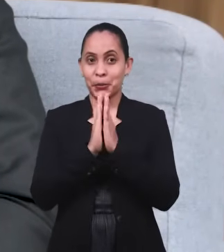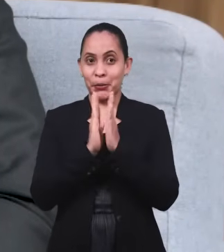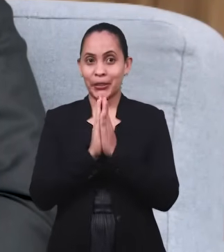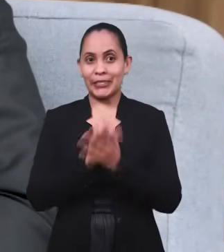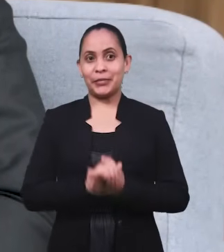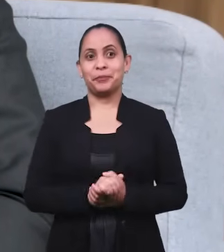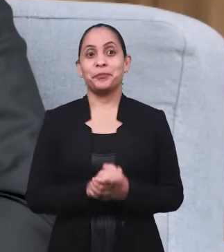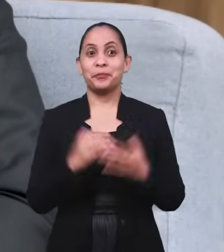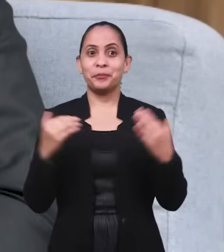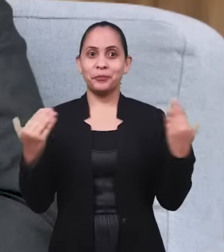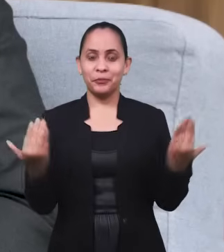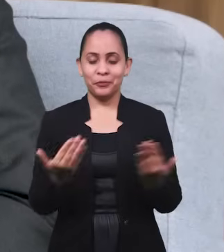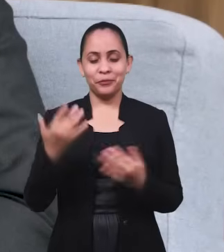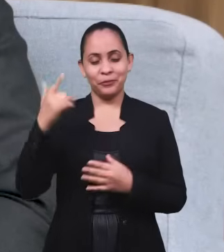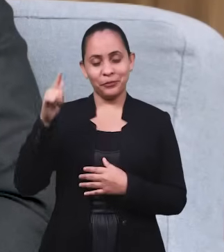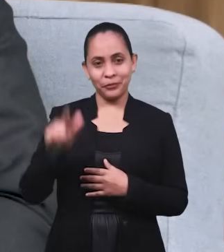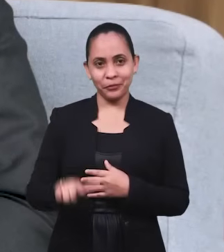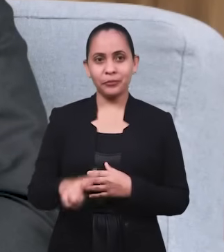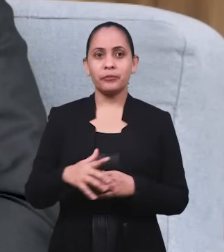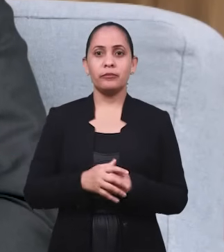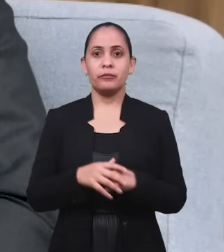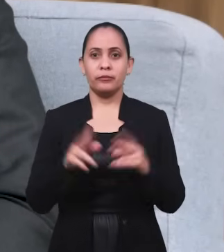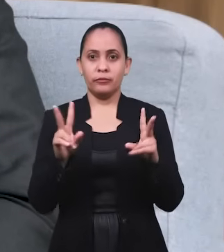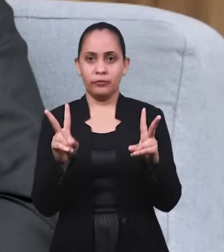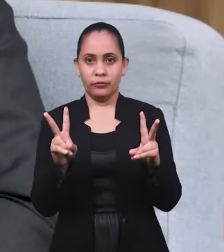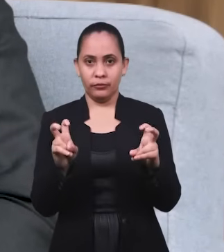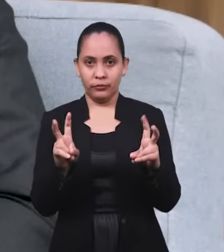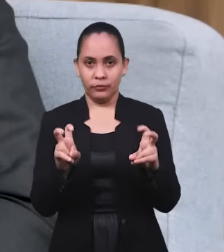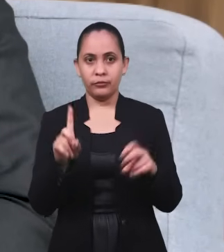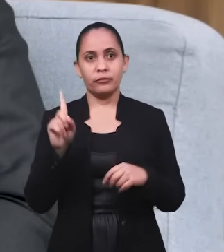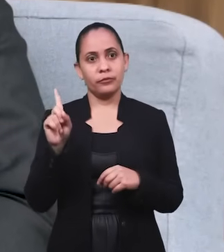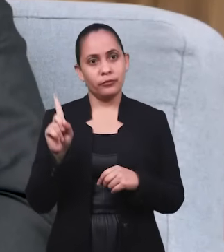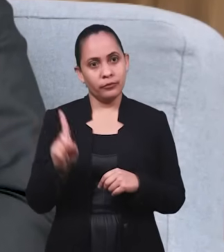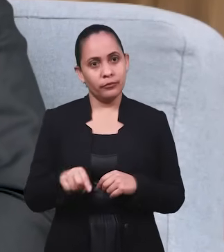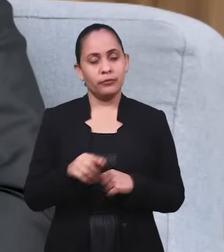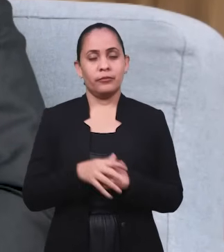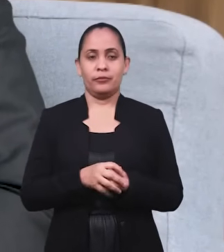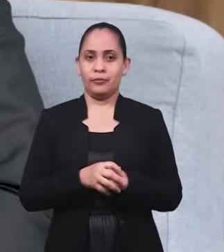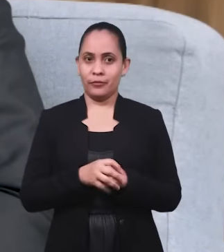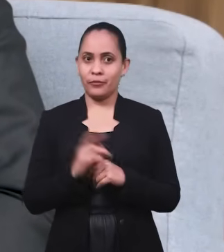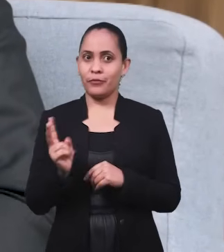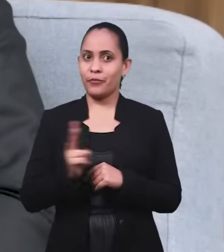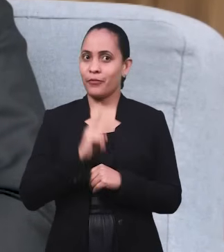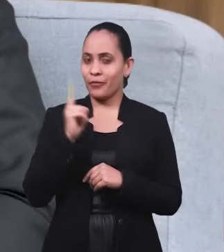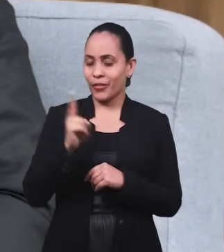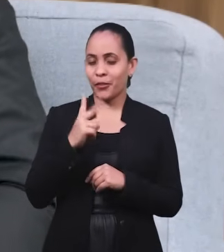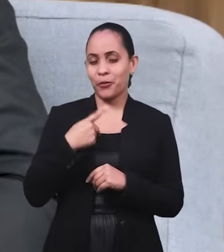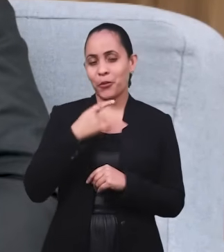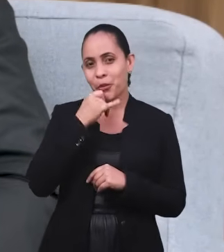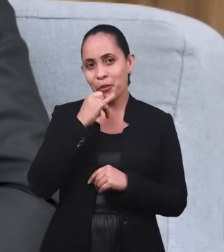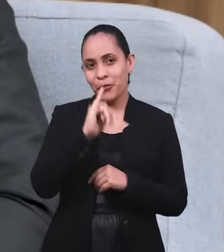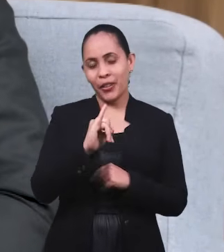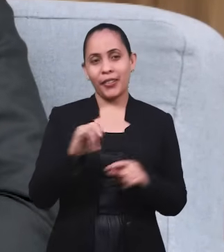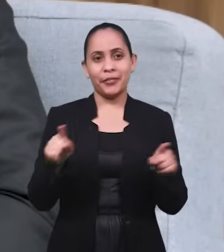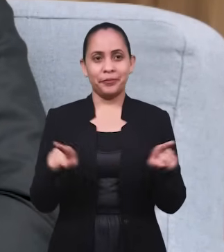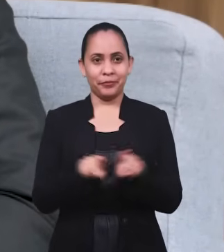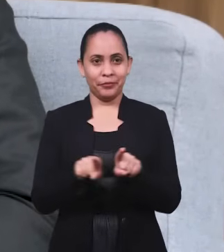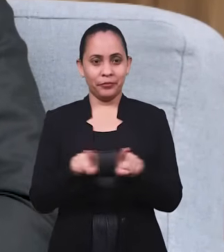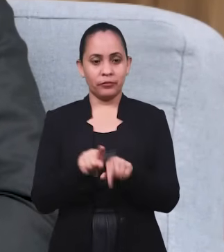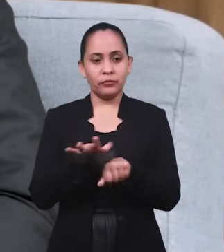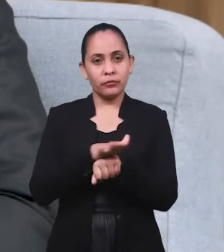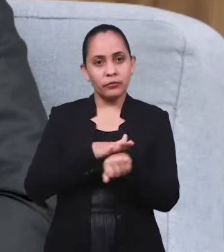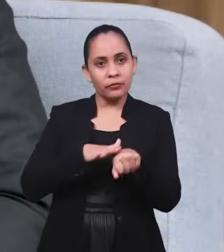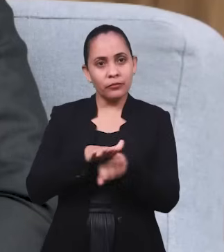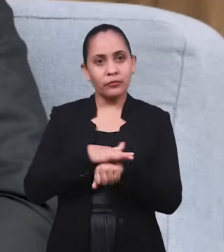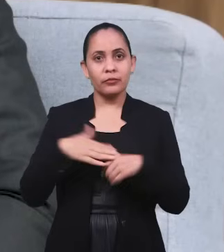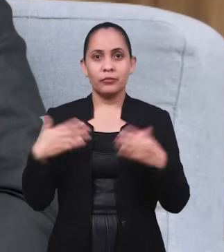oração. Hoje, mais uma vez, o assunto ele é muito rico, temos muita coisa para falar e ainda vamos conversar